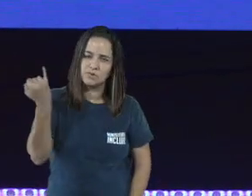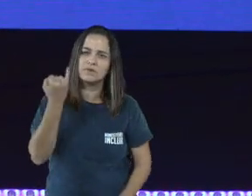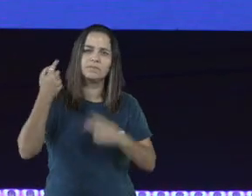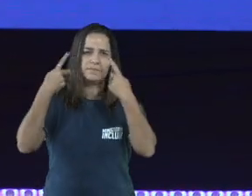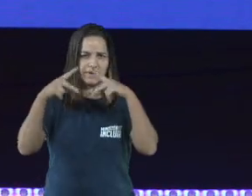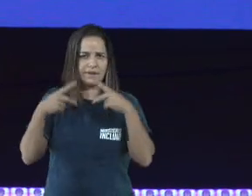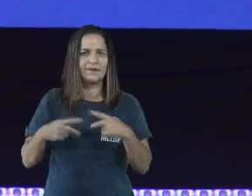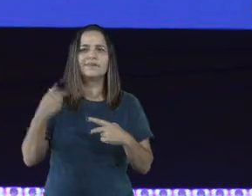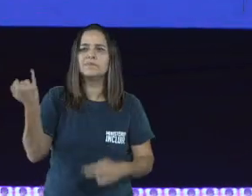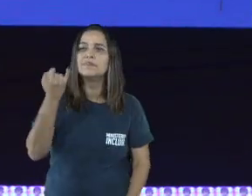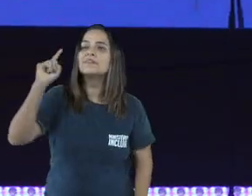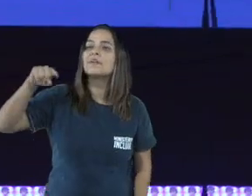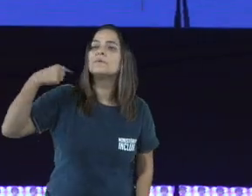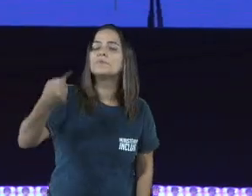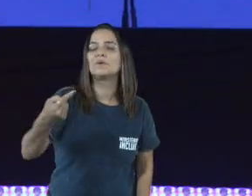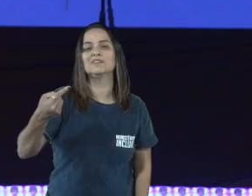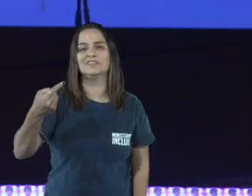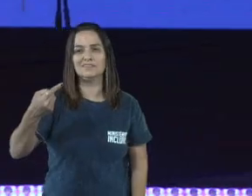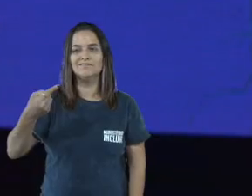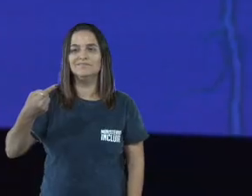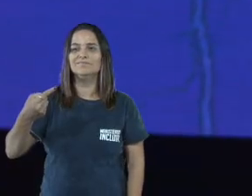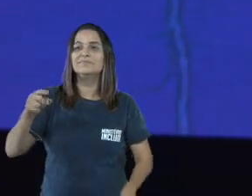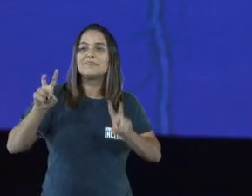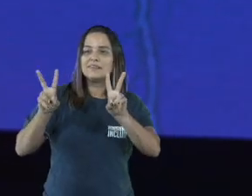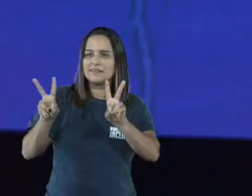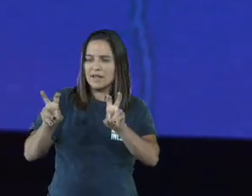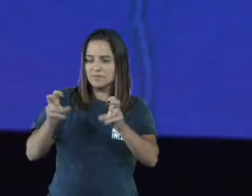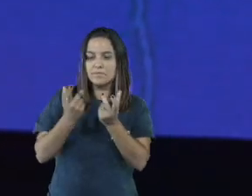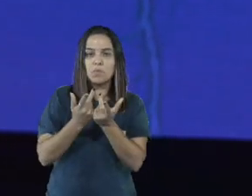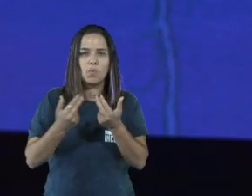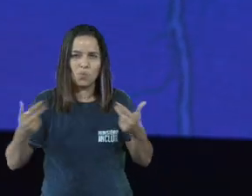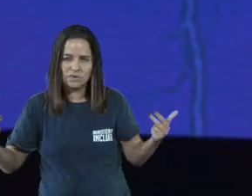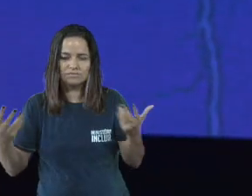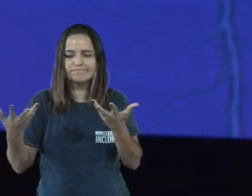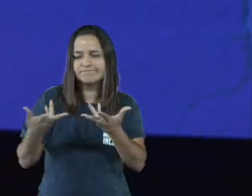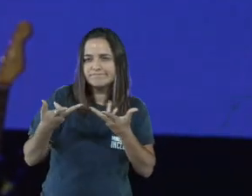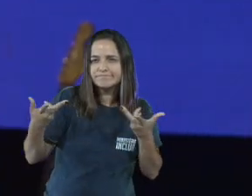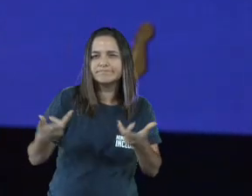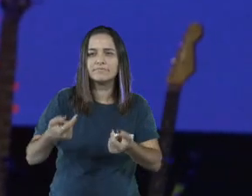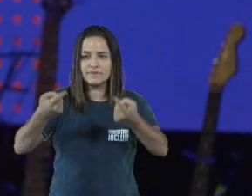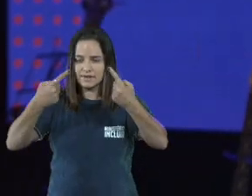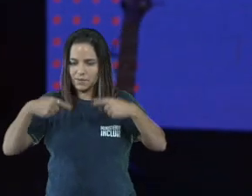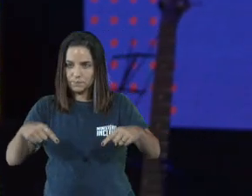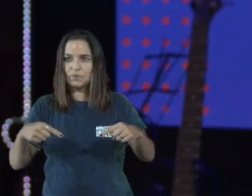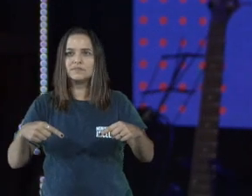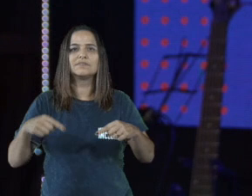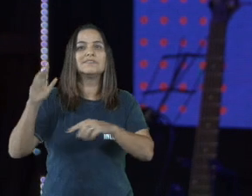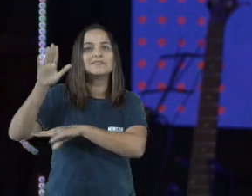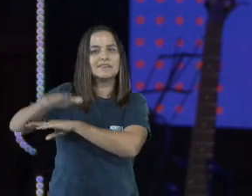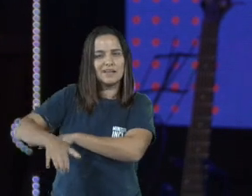e a gente continuou falando de coisas grandiosas o e durante a tarde a gente foi ministrado